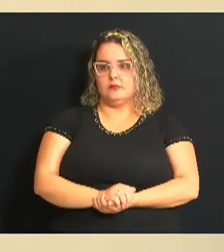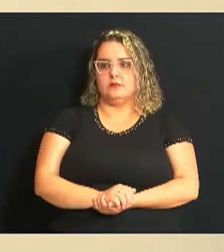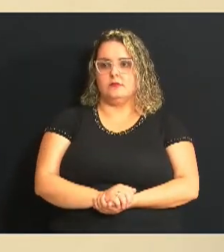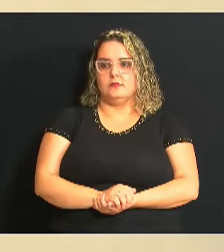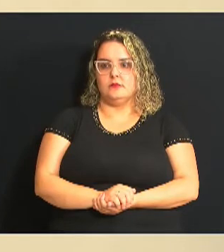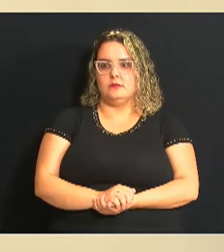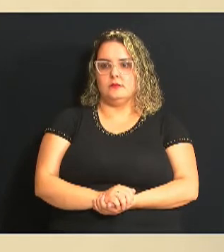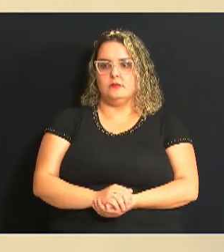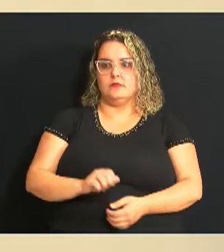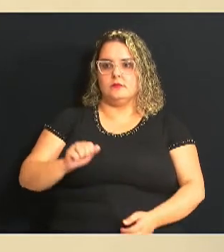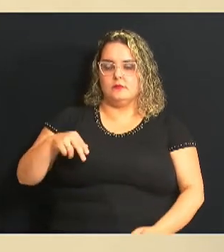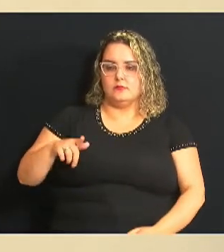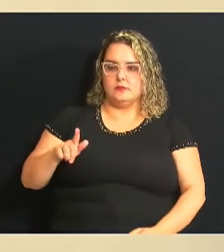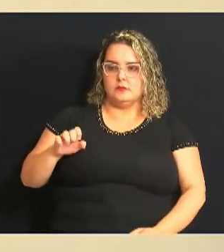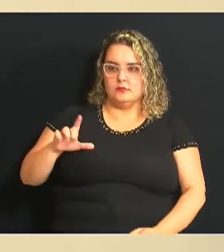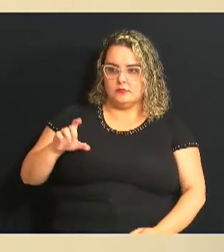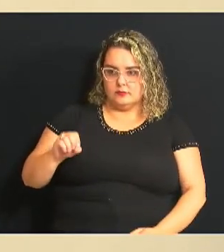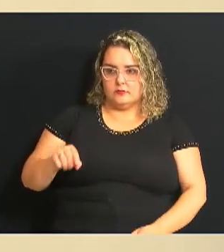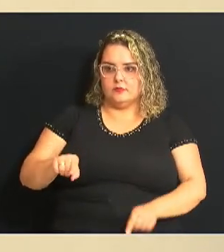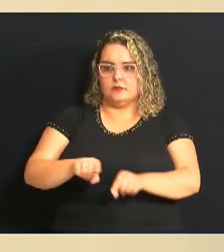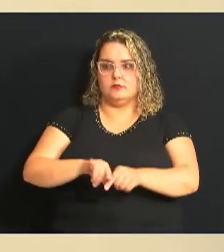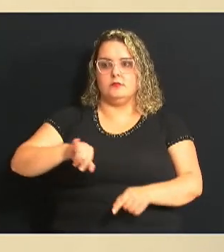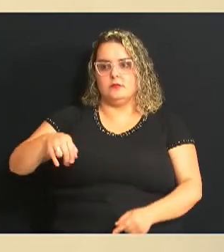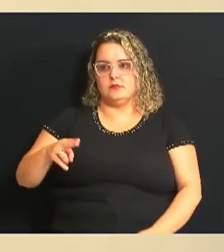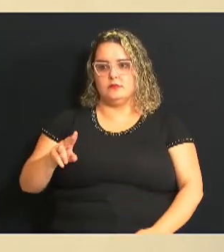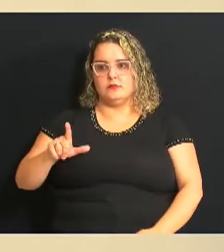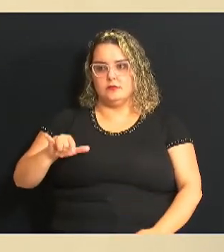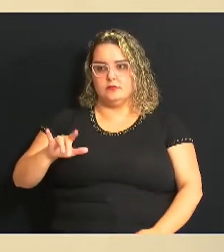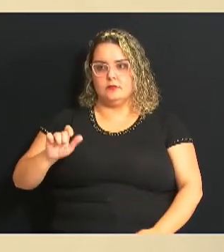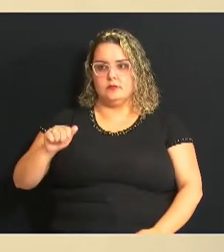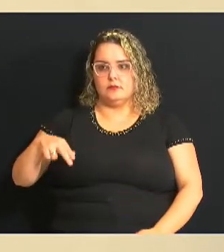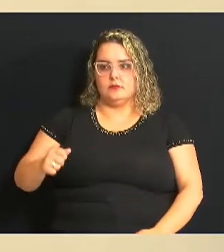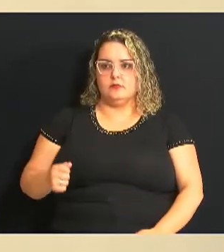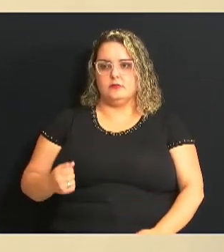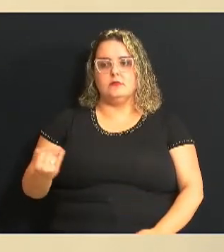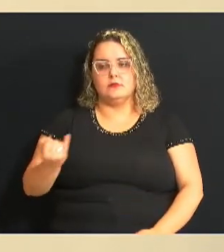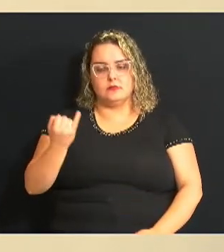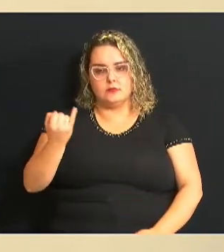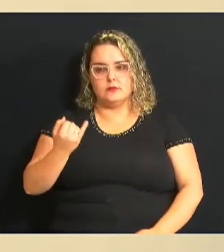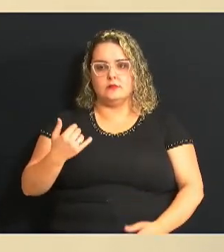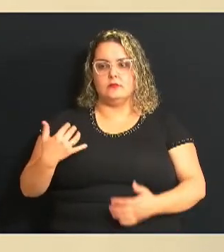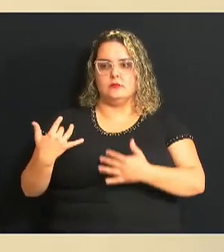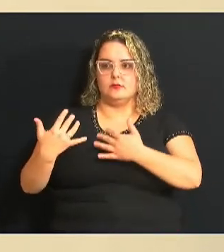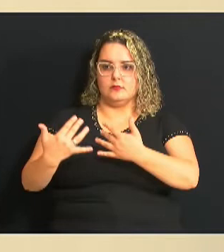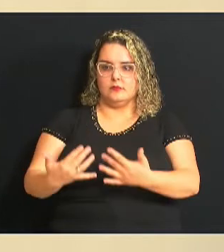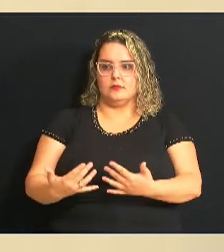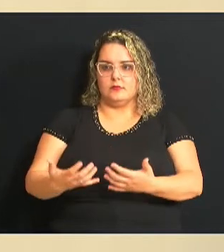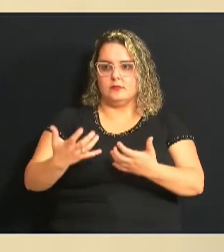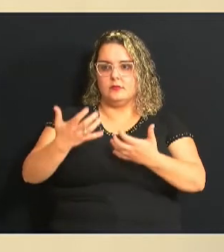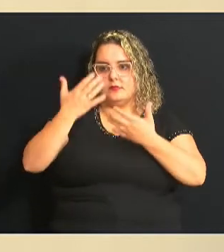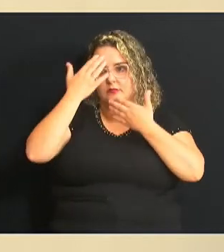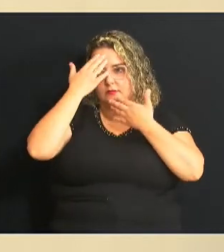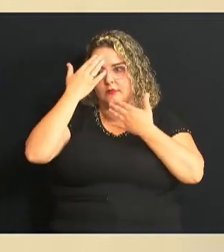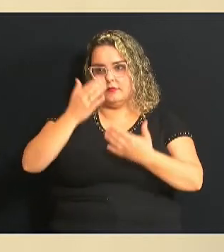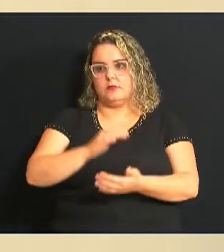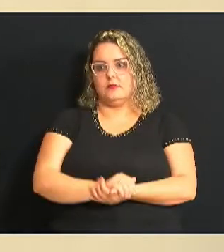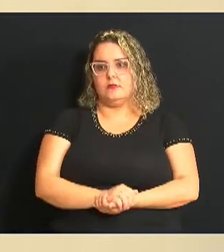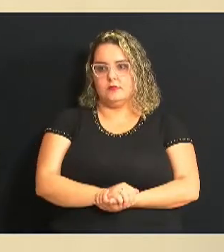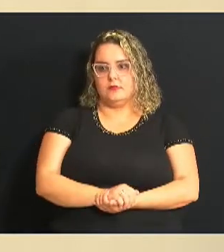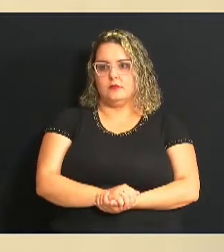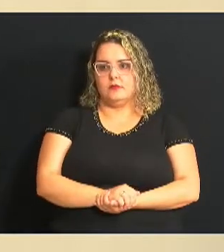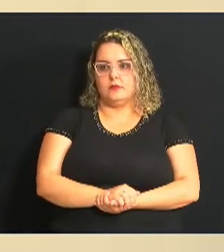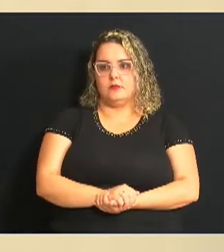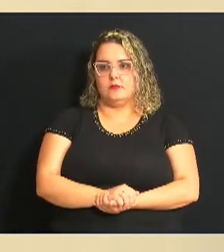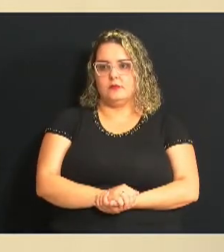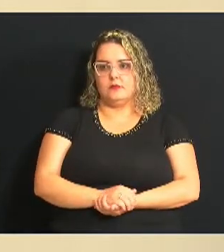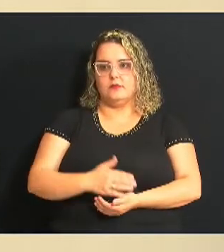e a Juliana, que também são fundamentais, né, em toda a minha trajetória. Também quero agradecer a minha